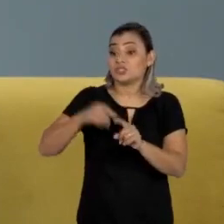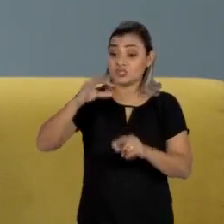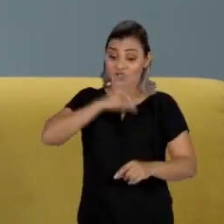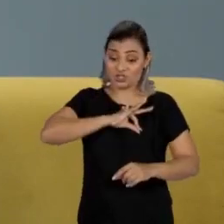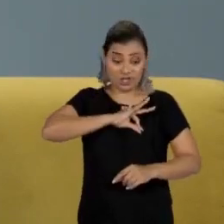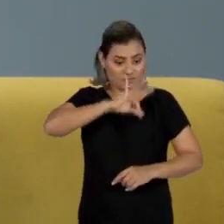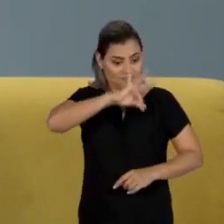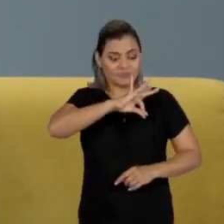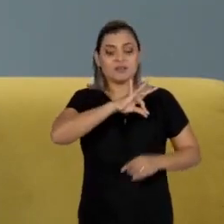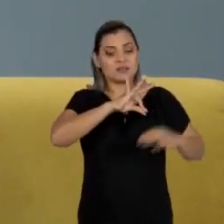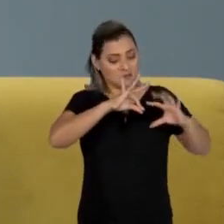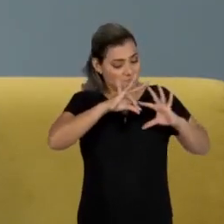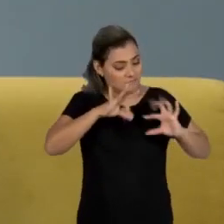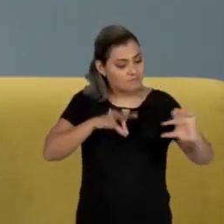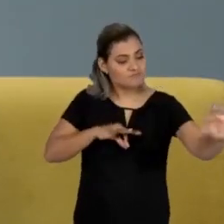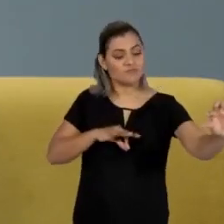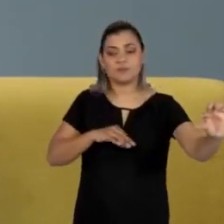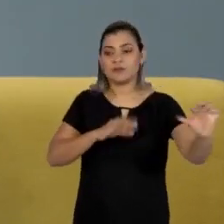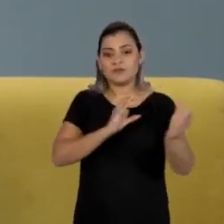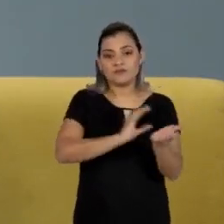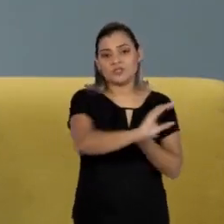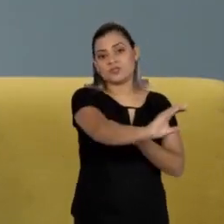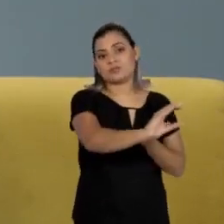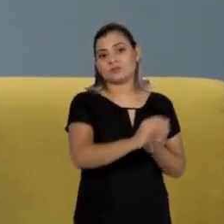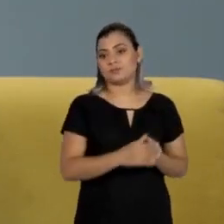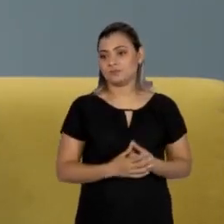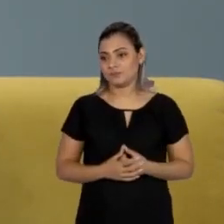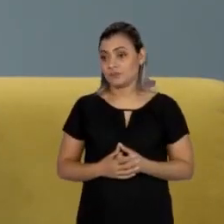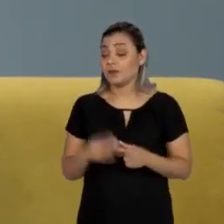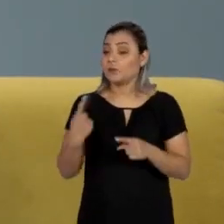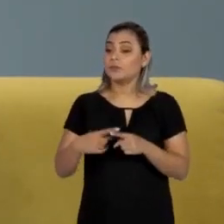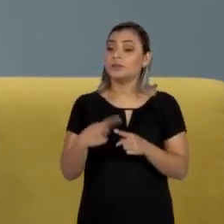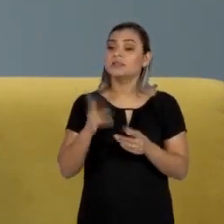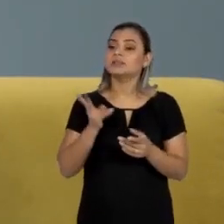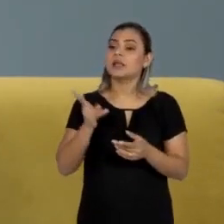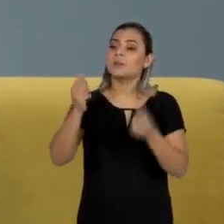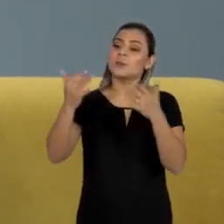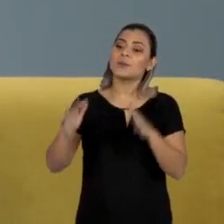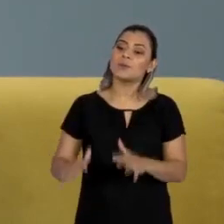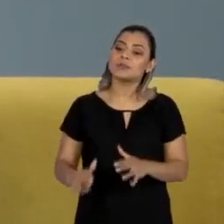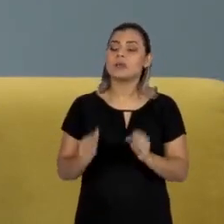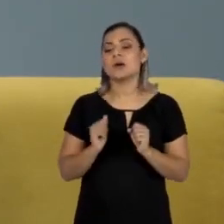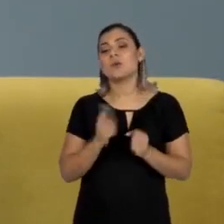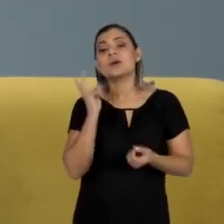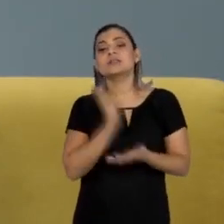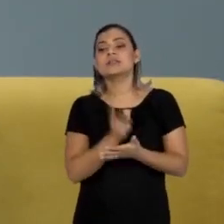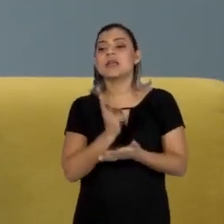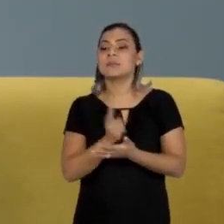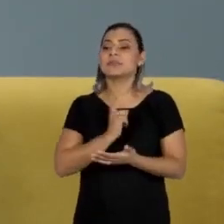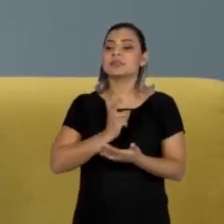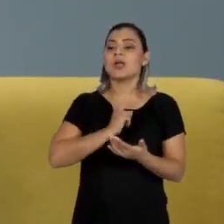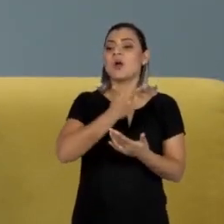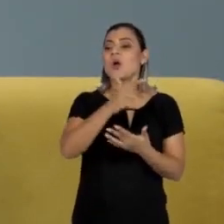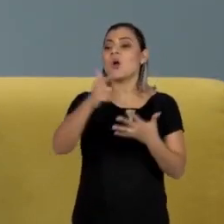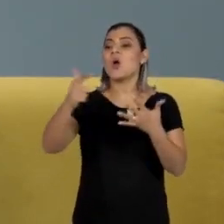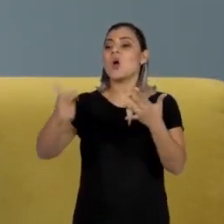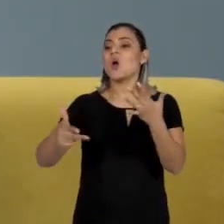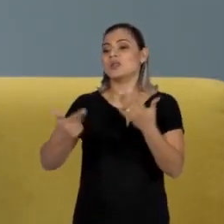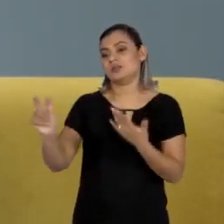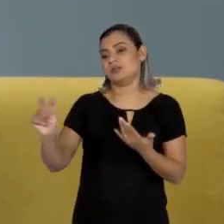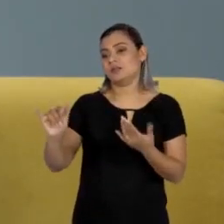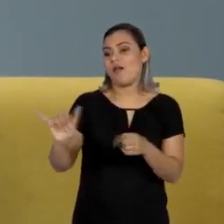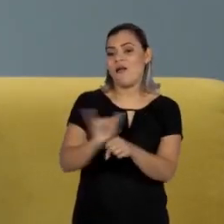cai. O investimento nunca vai ser o que sobra, porque sempre vão ter Black Fridays, sempre vão ter promoções, sempre vão